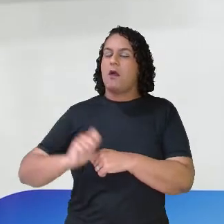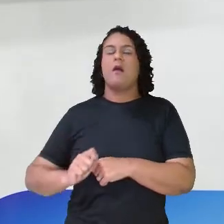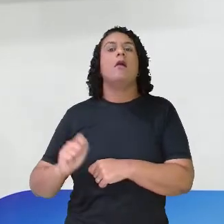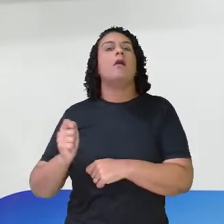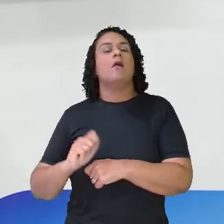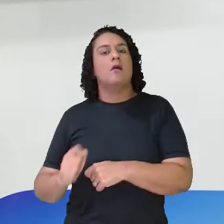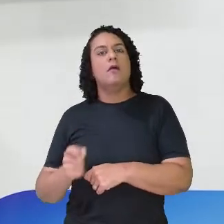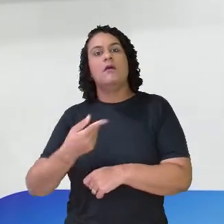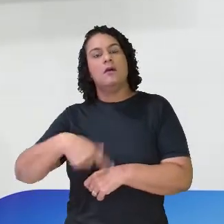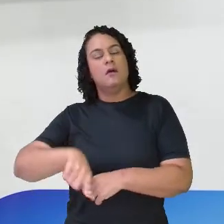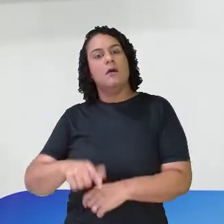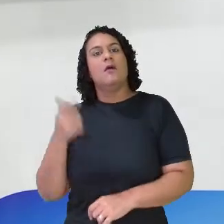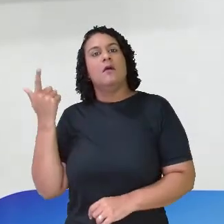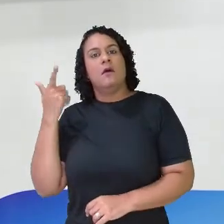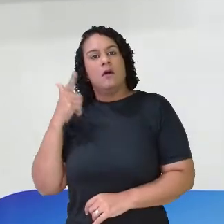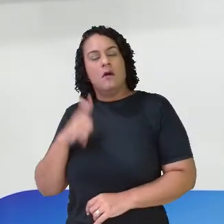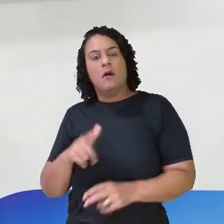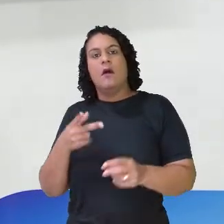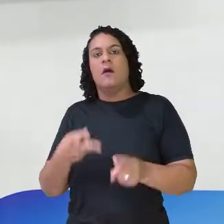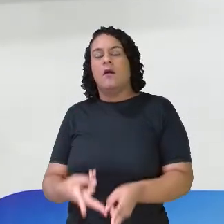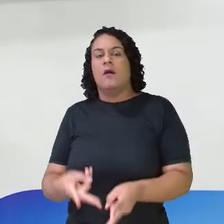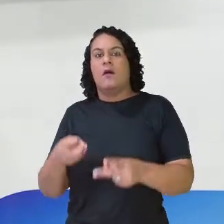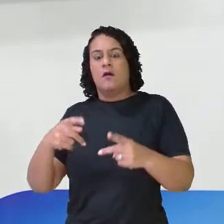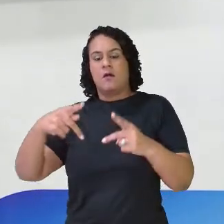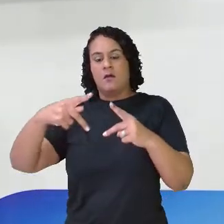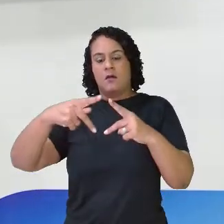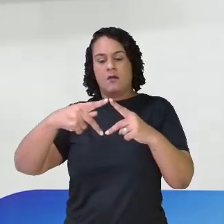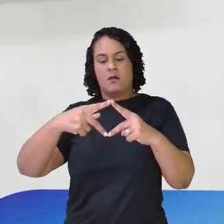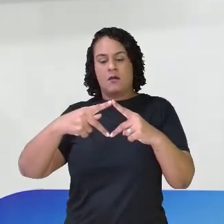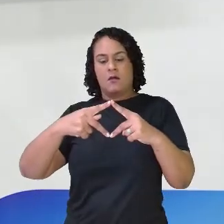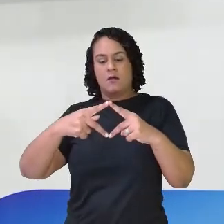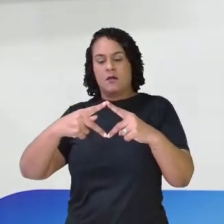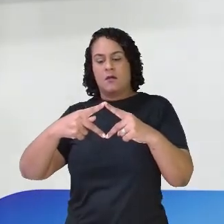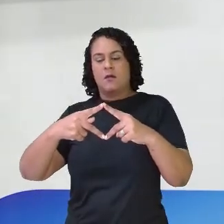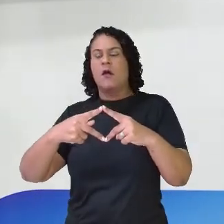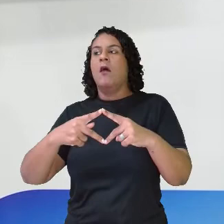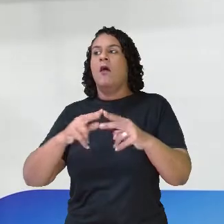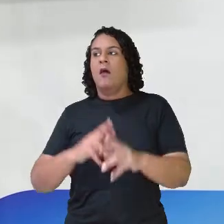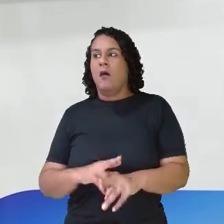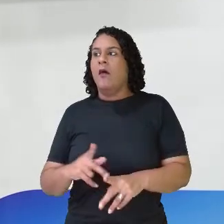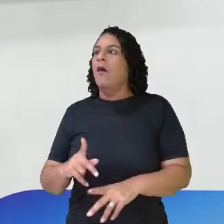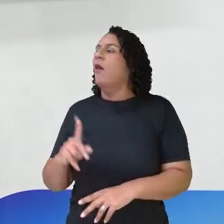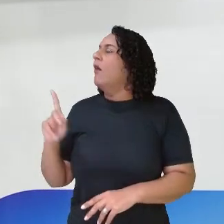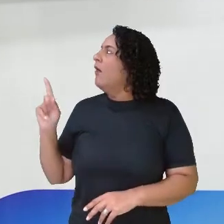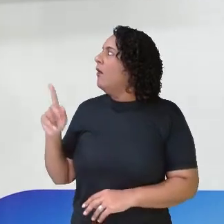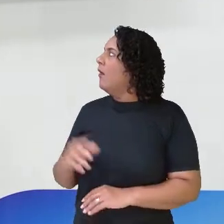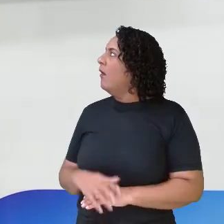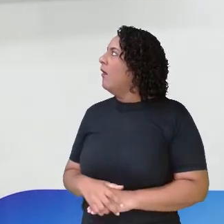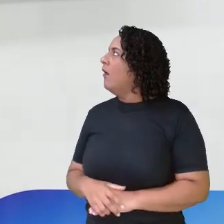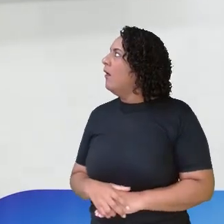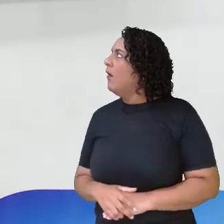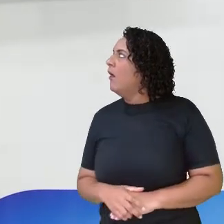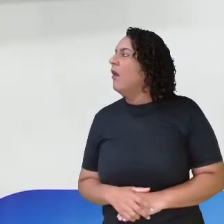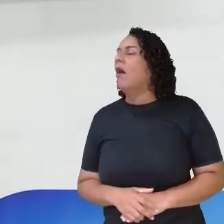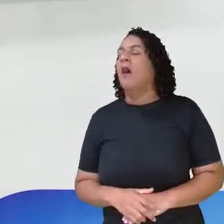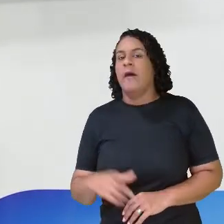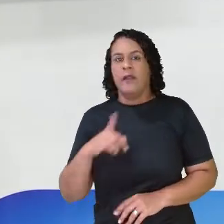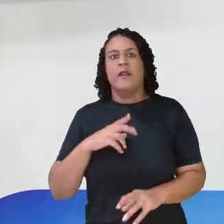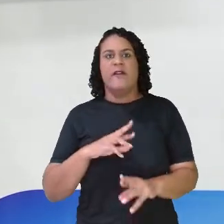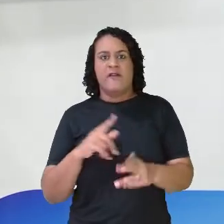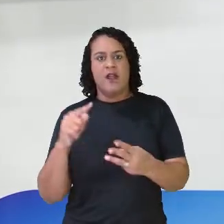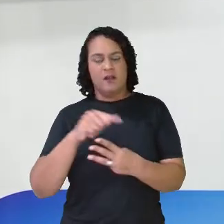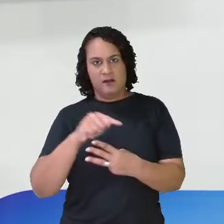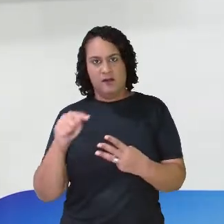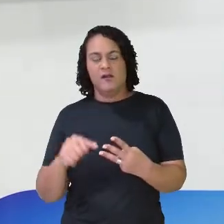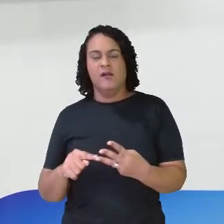vocês conseguem ver essa diferença entre o quadrado, o retângulo e o